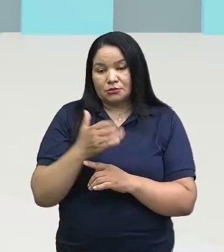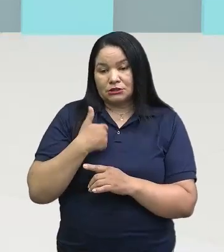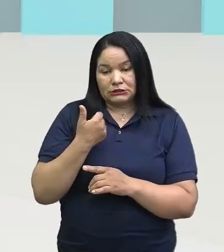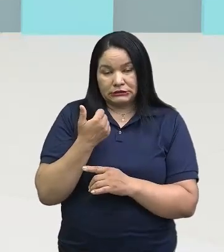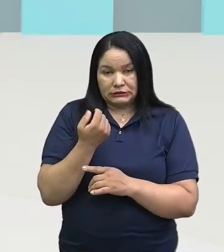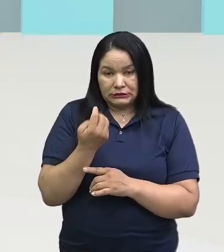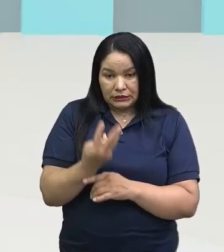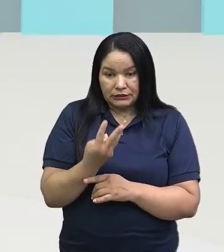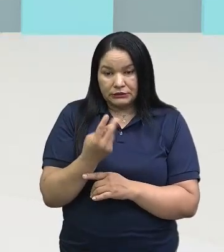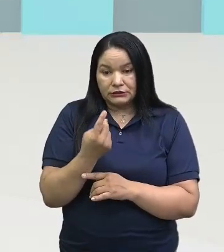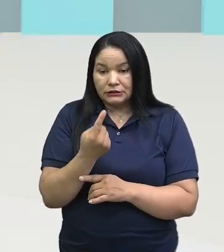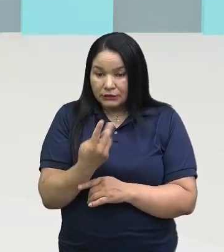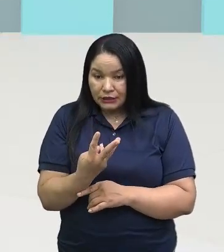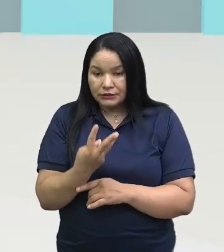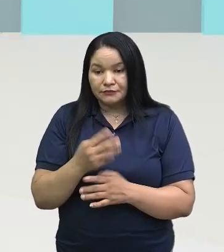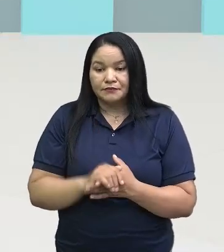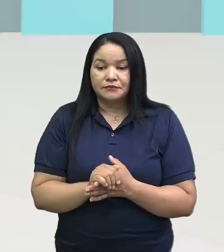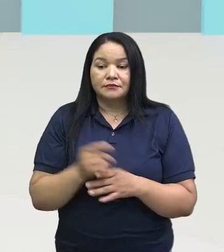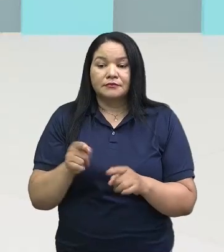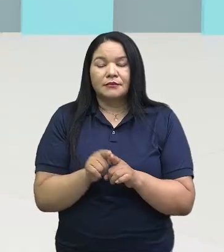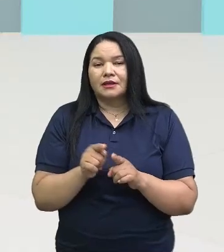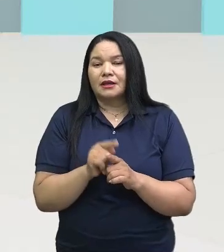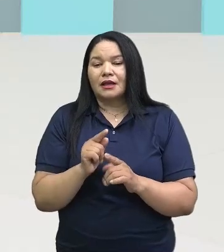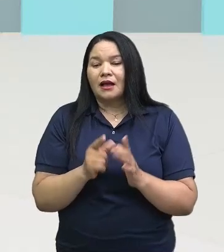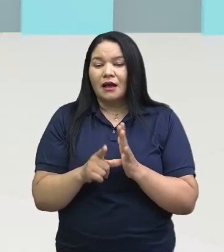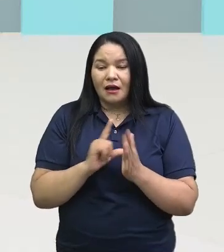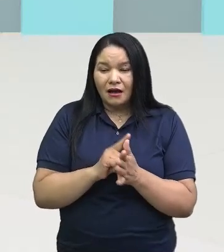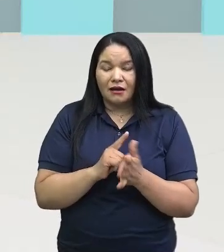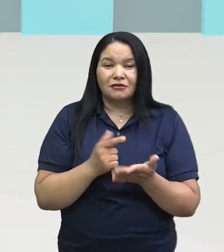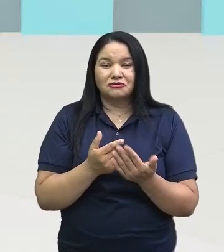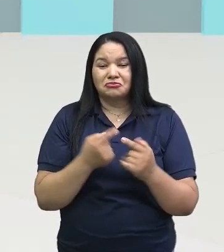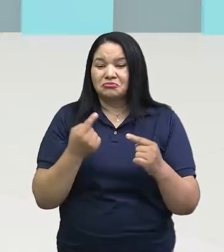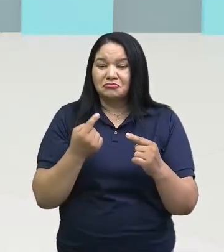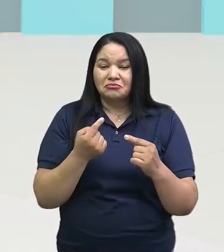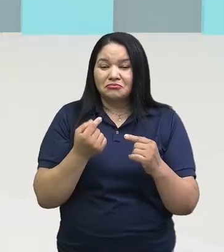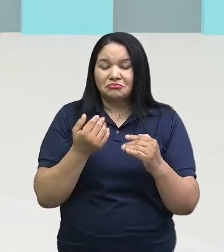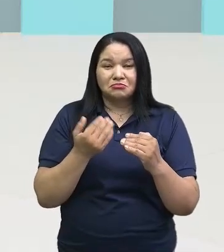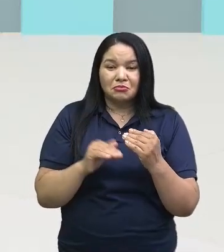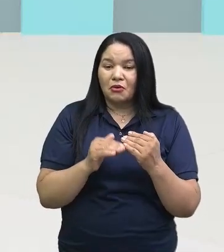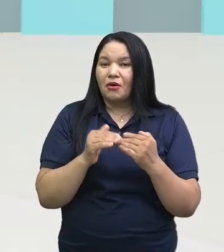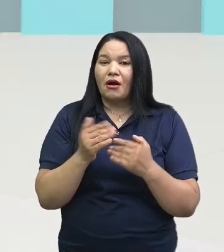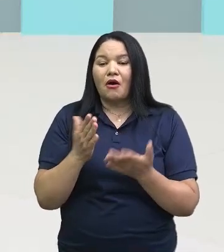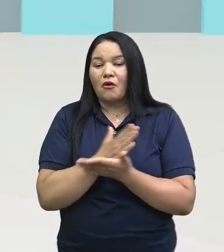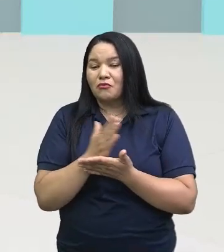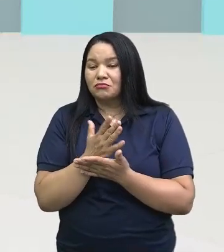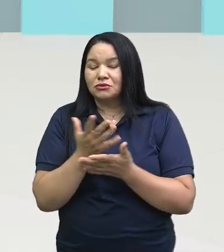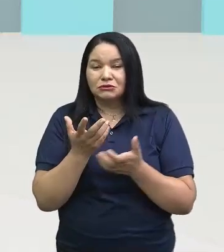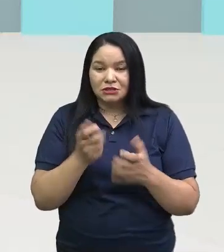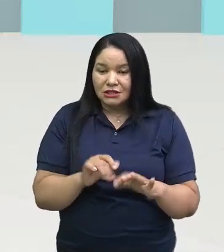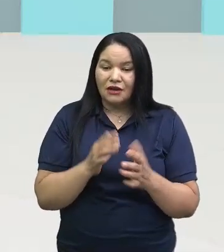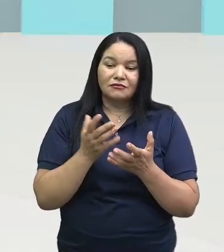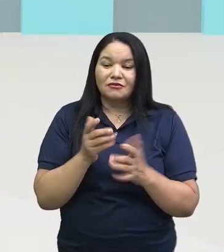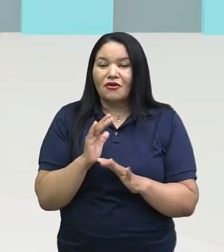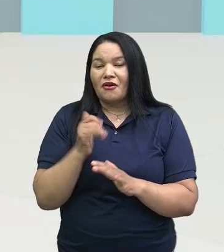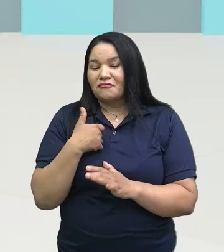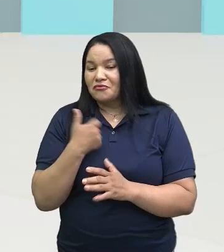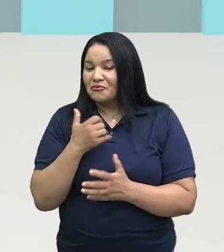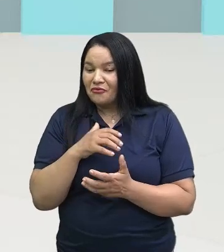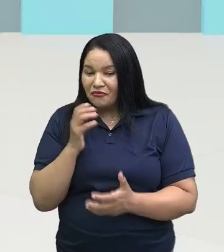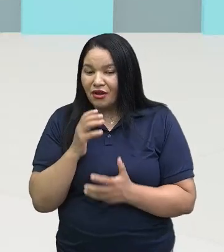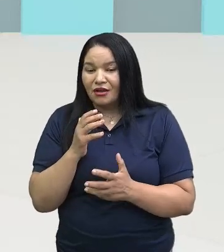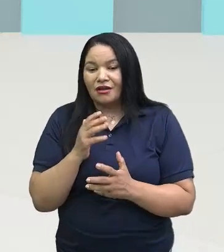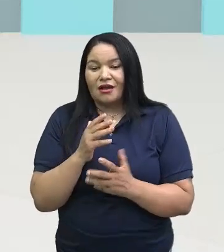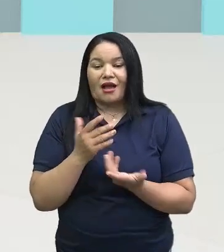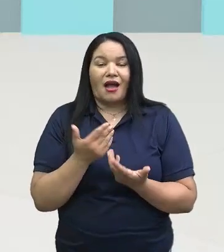Copeland ouviu recusas após recusas, recebeu inúmeras justificativas. Muito velha, dorso